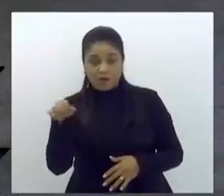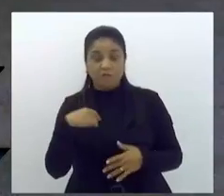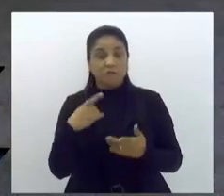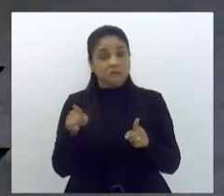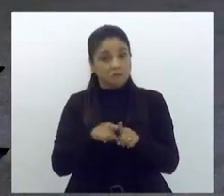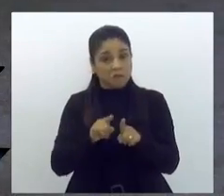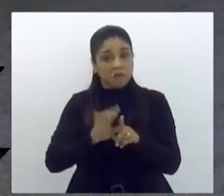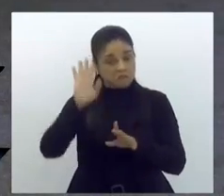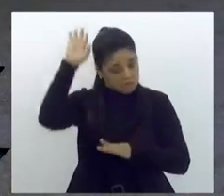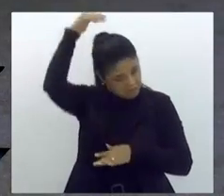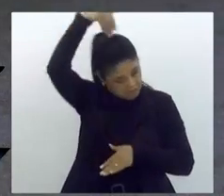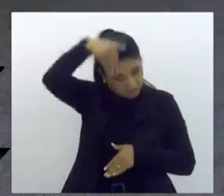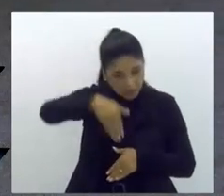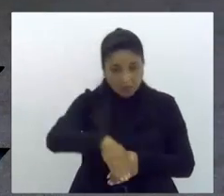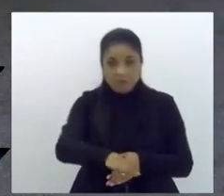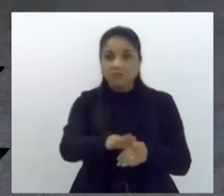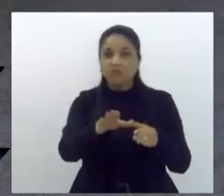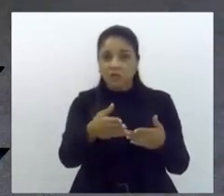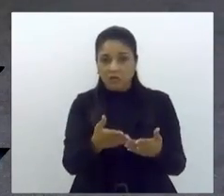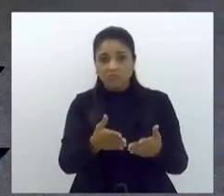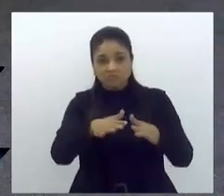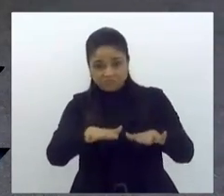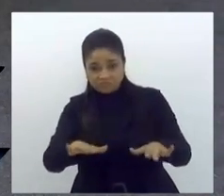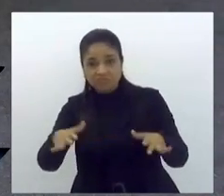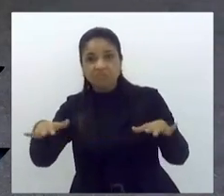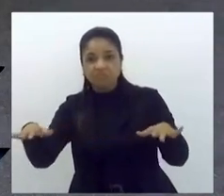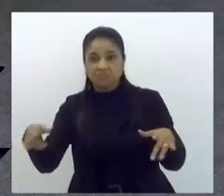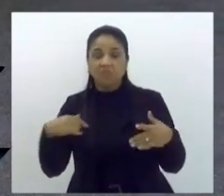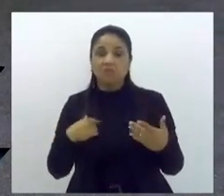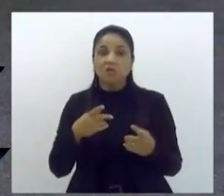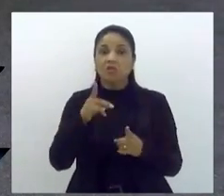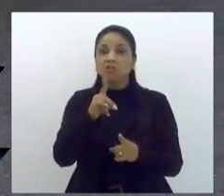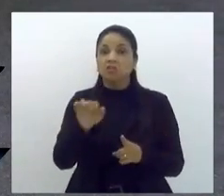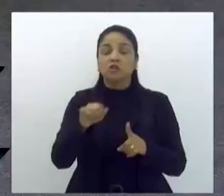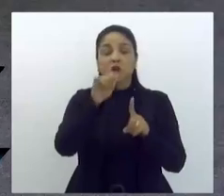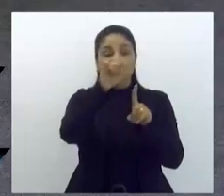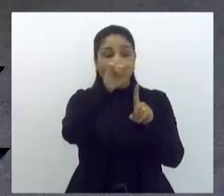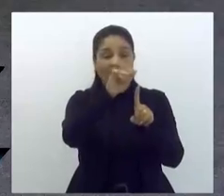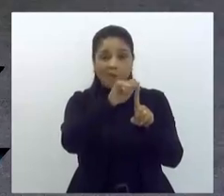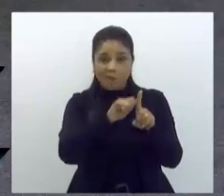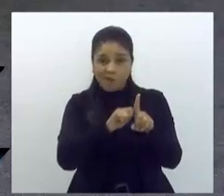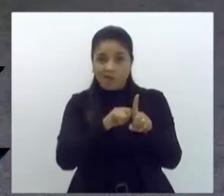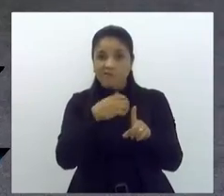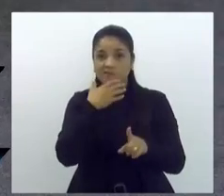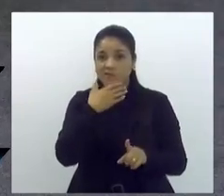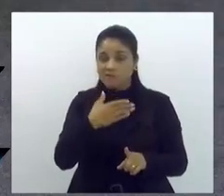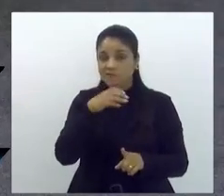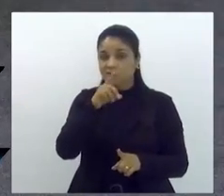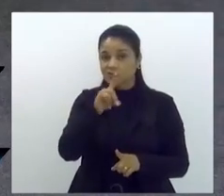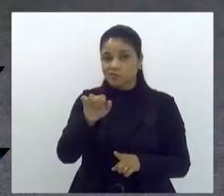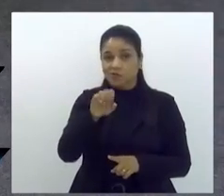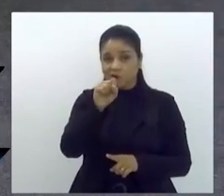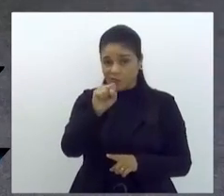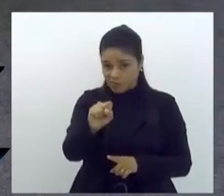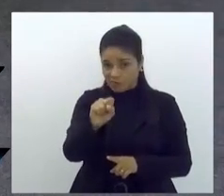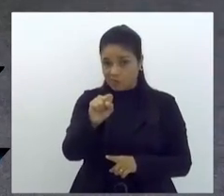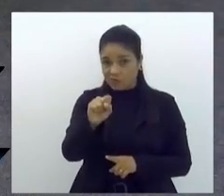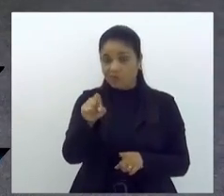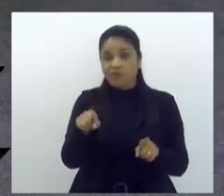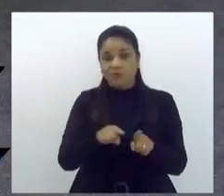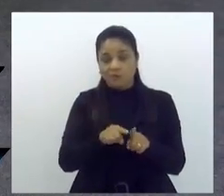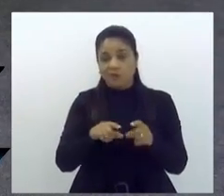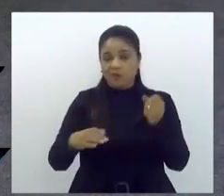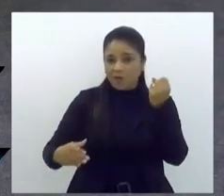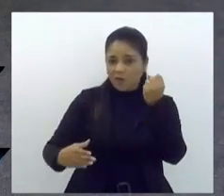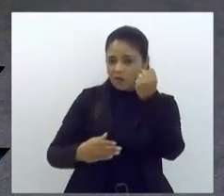Iemanjá dia 8 de dezembro é projeto meu aqui em vigor homenageando também o dia da Oxum